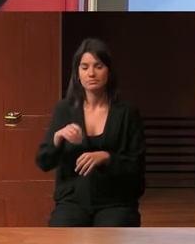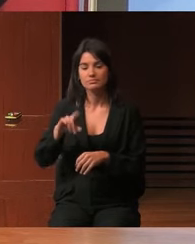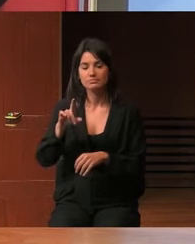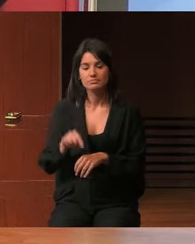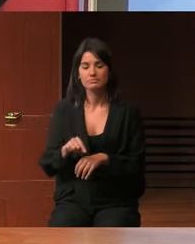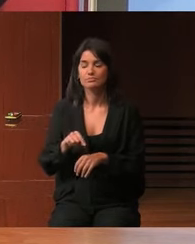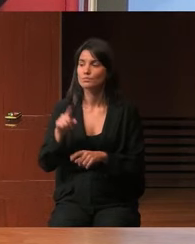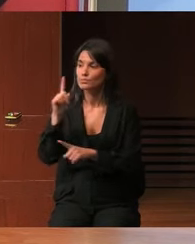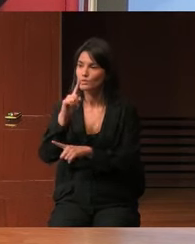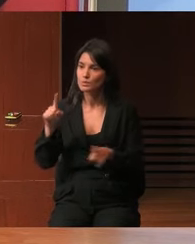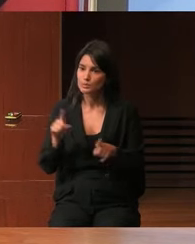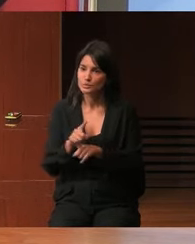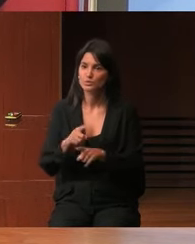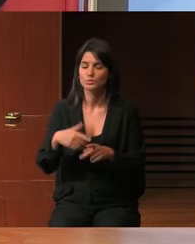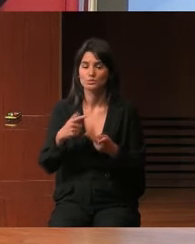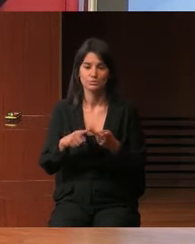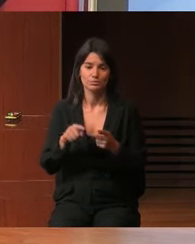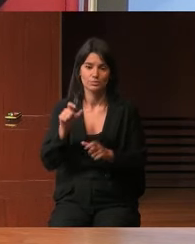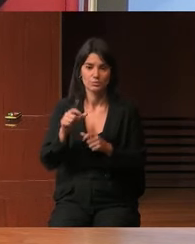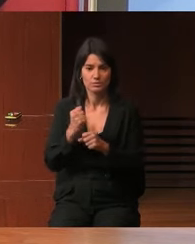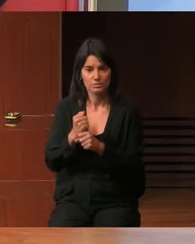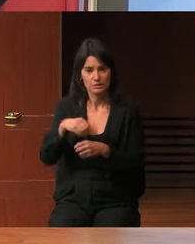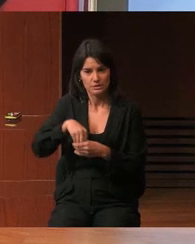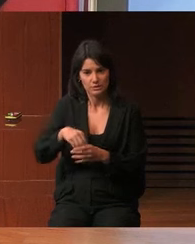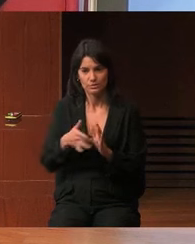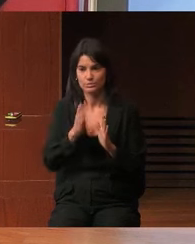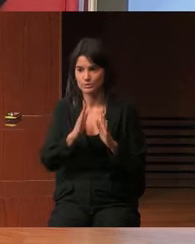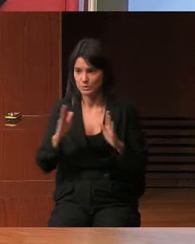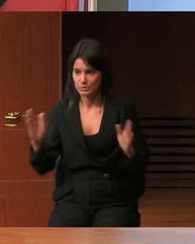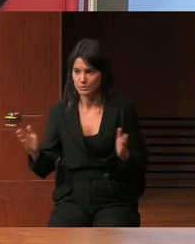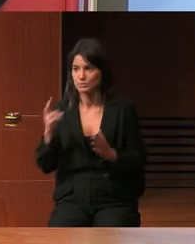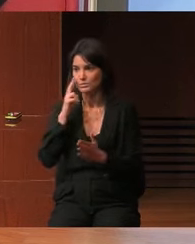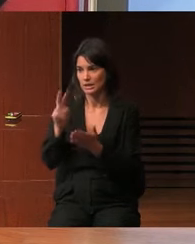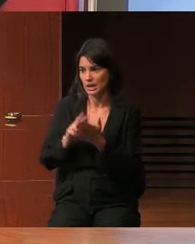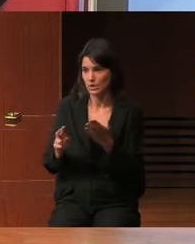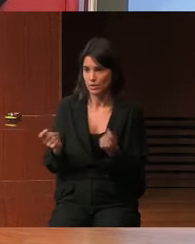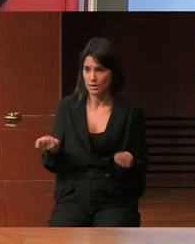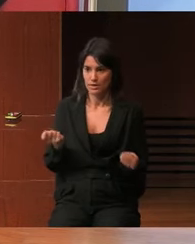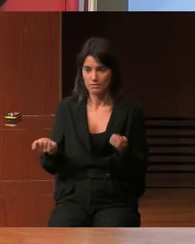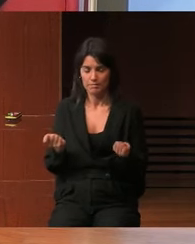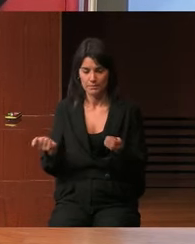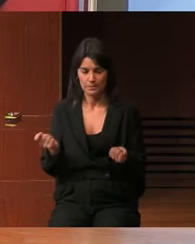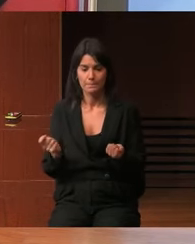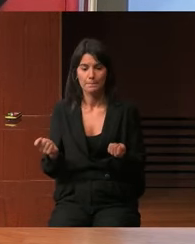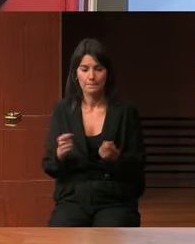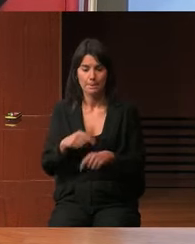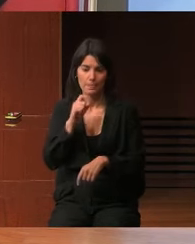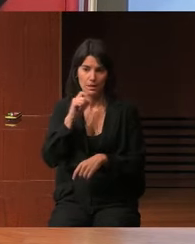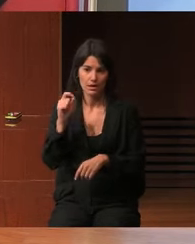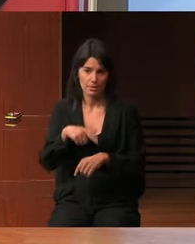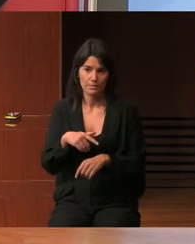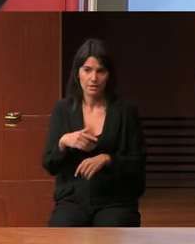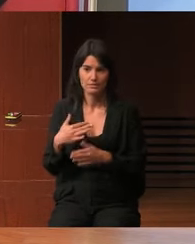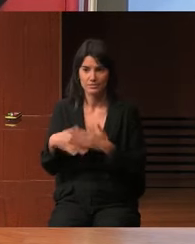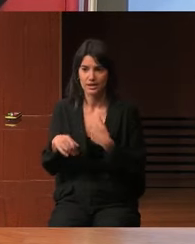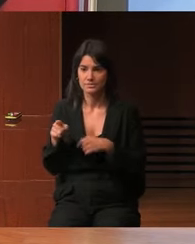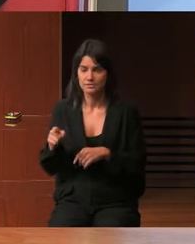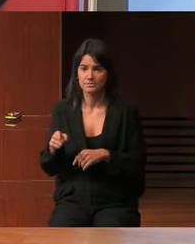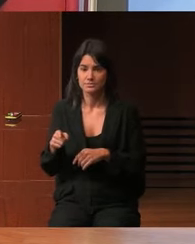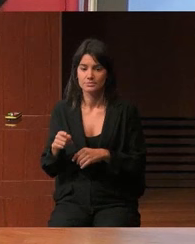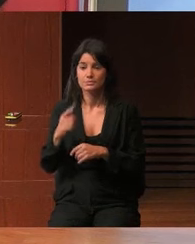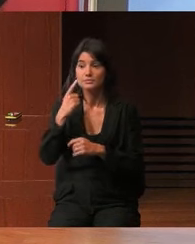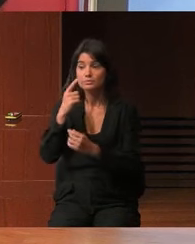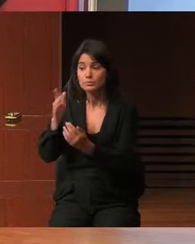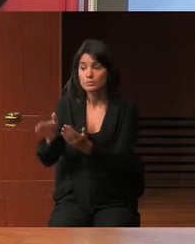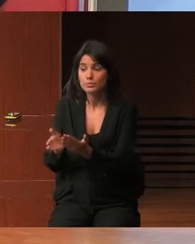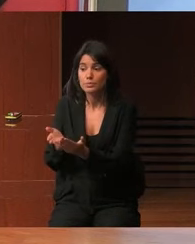próprios professores, os próprios bibliotecários, como mediadores de leitura, têm de ser capazes e fazem-no de